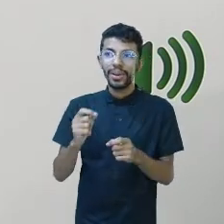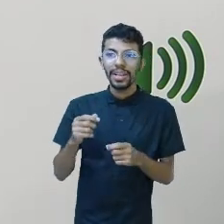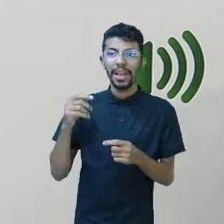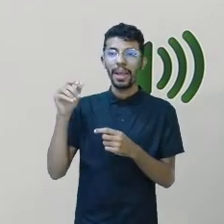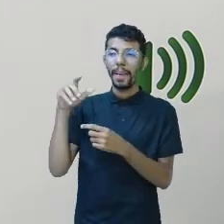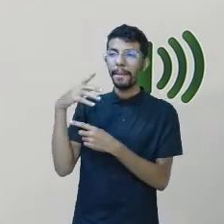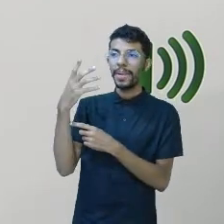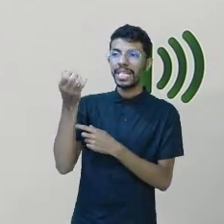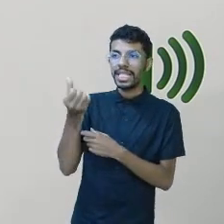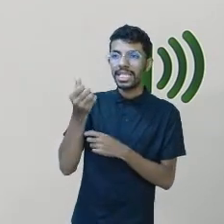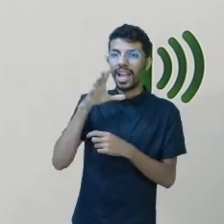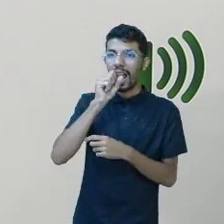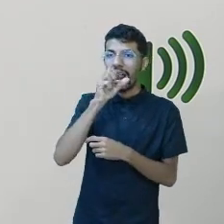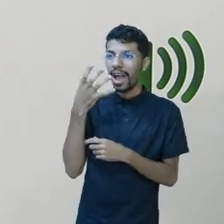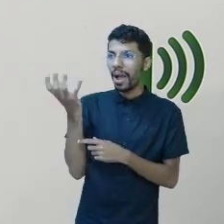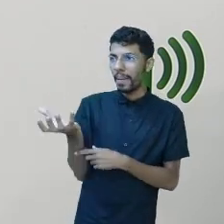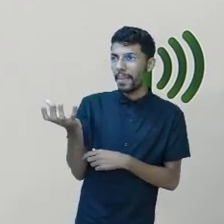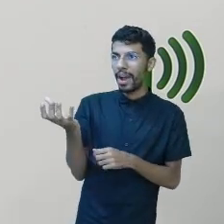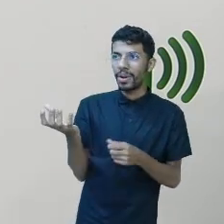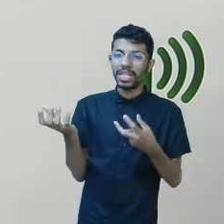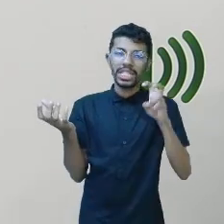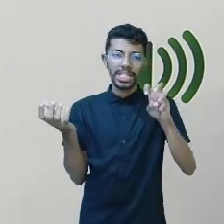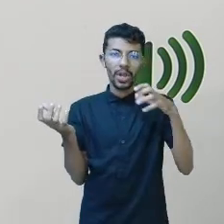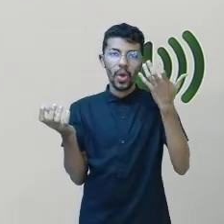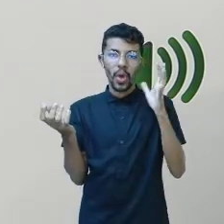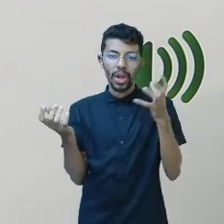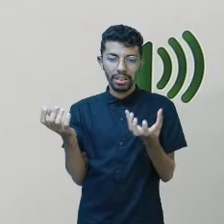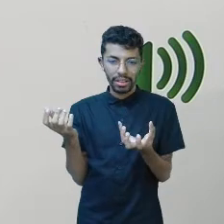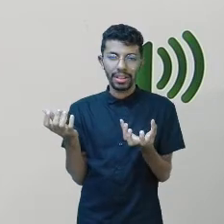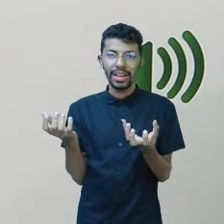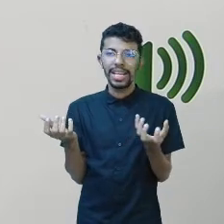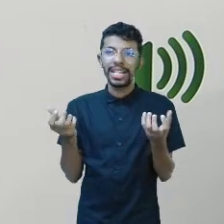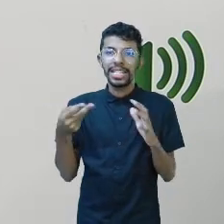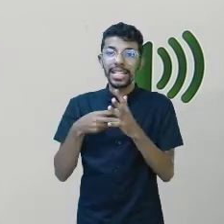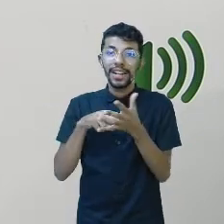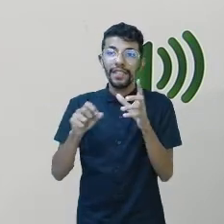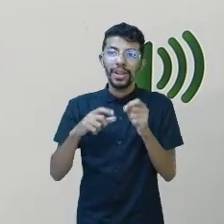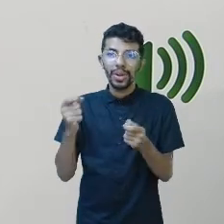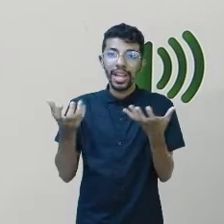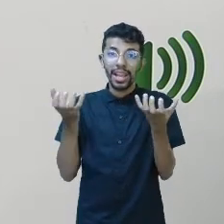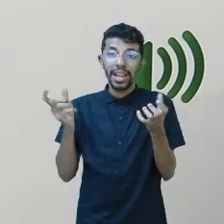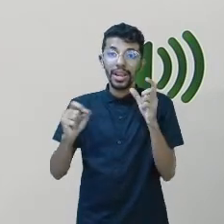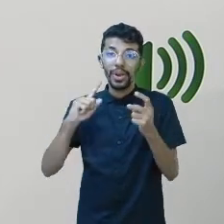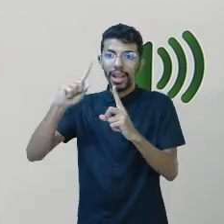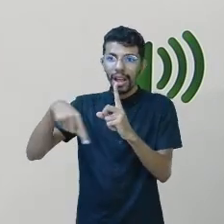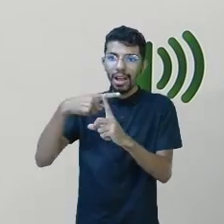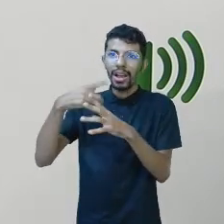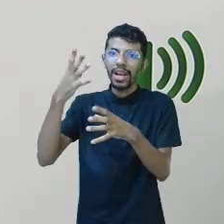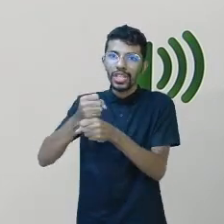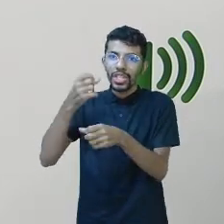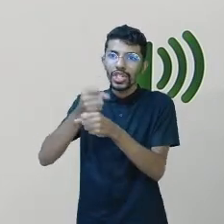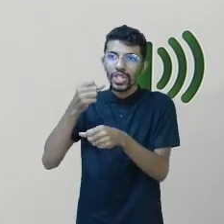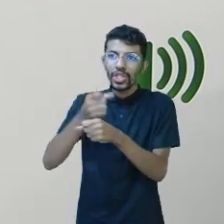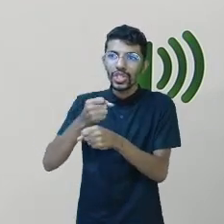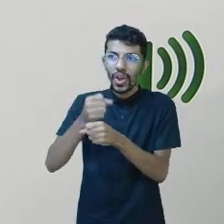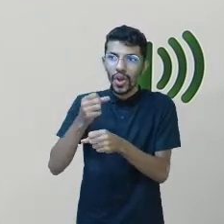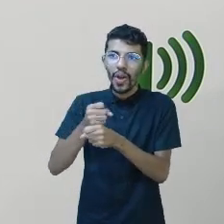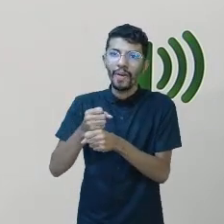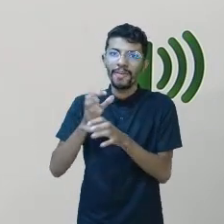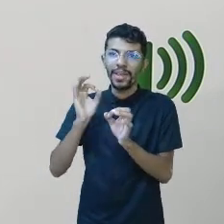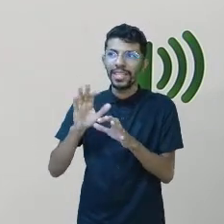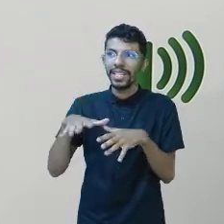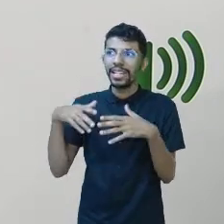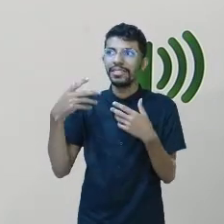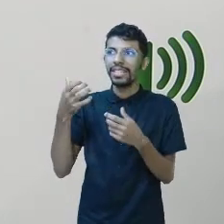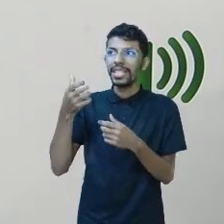na outra, o que é que ela queria que ele respondesse, que ele fizesse? Ela queria que ele somasse, não é? Fizesse lá a adição,